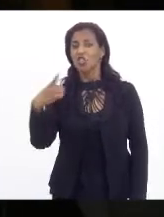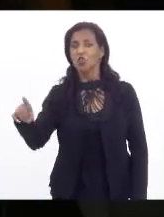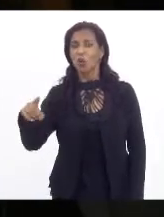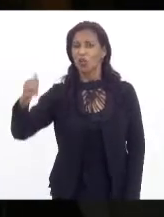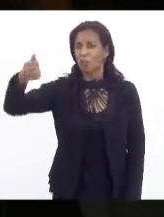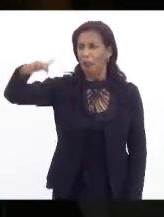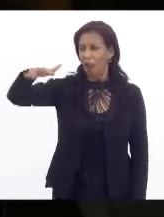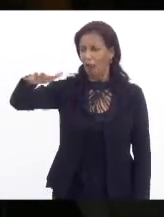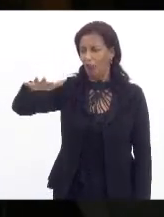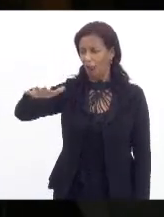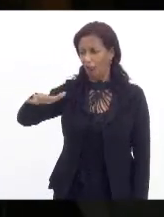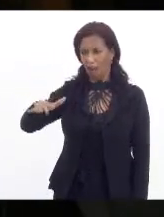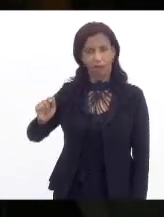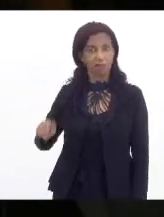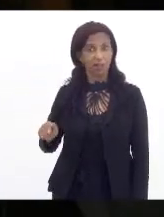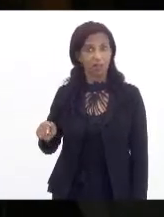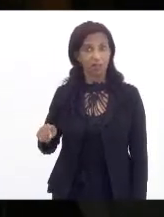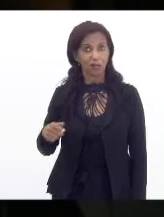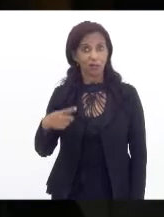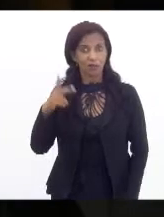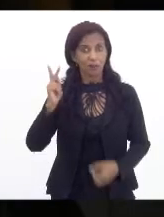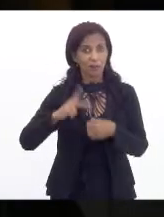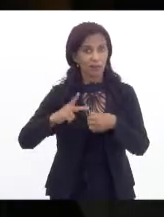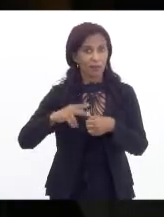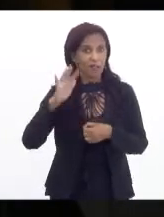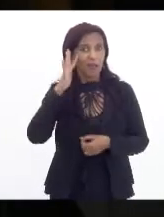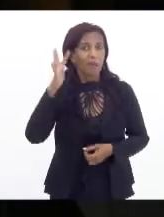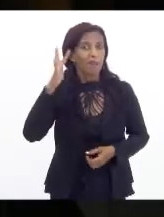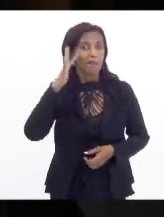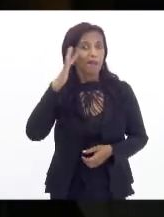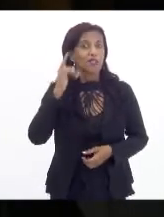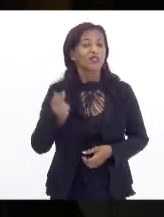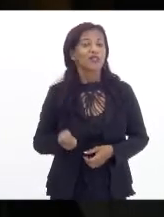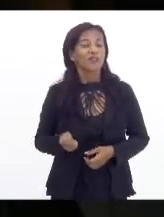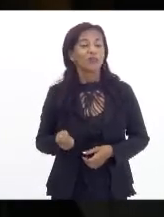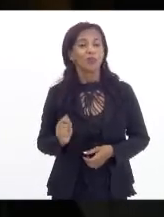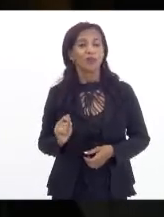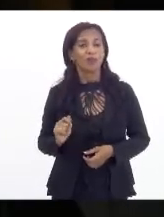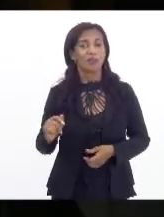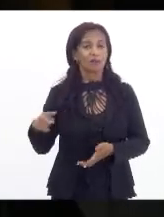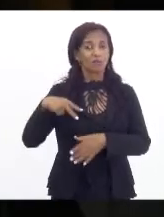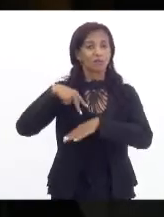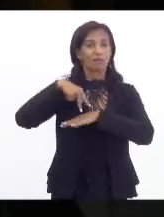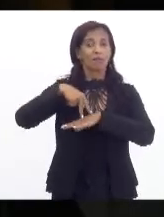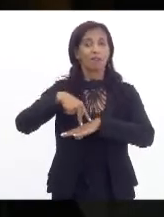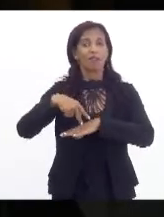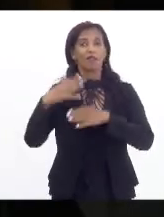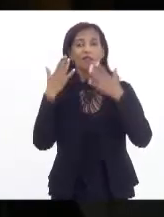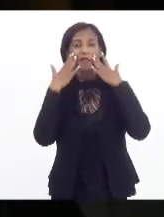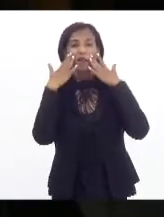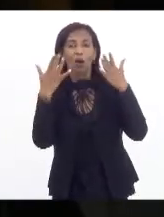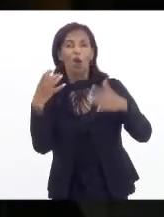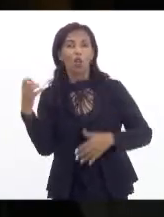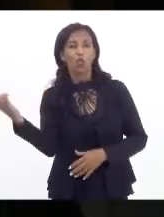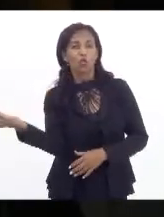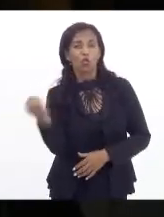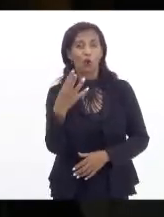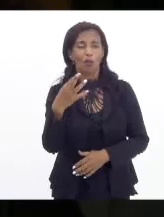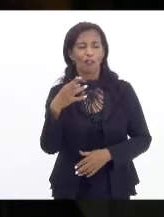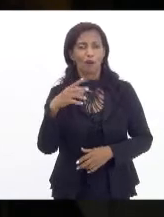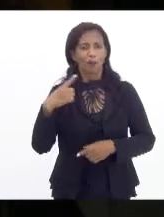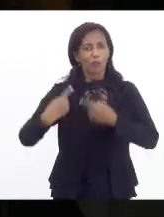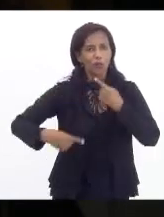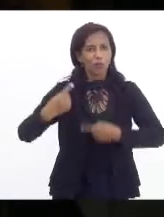desabaram, caíram de preço, porque imaginava-se que a coletiva ia revelar uma nova política de